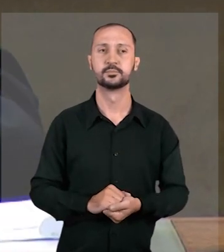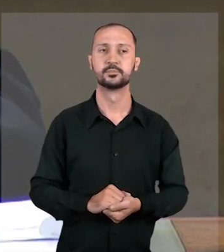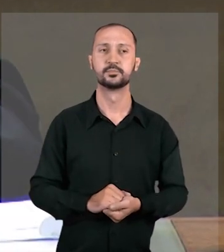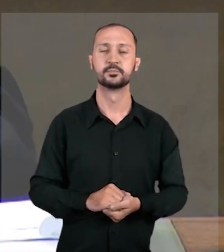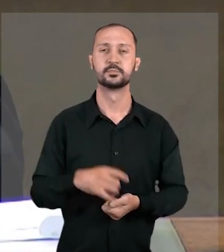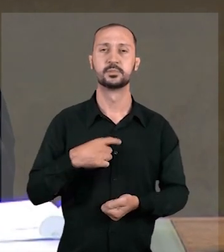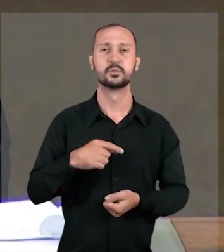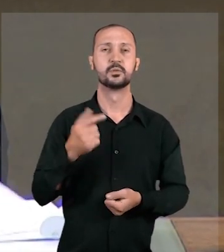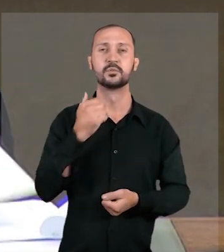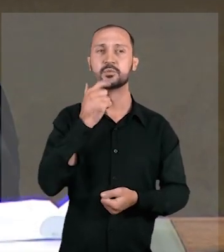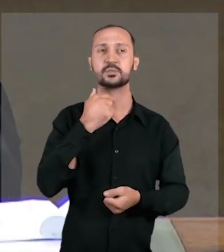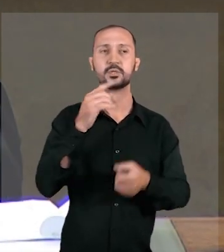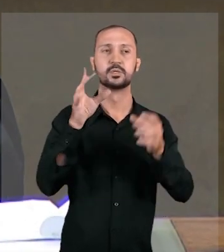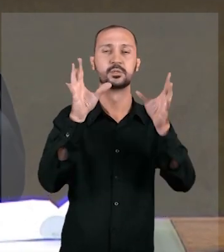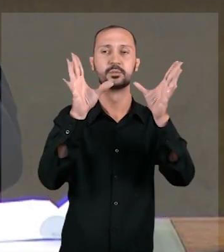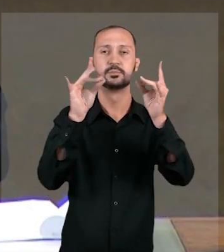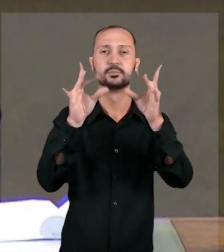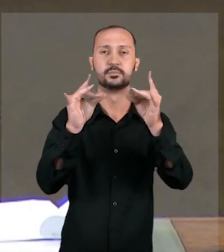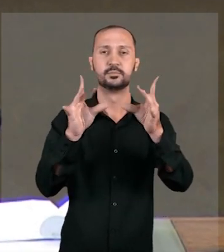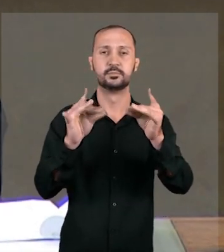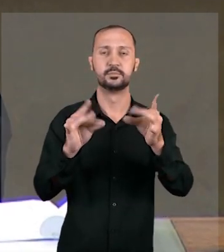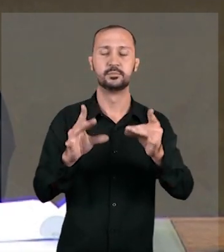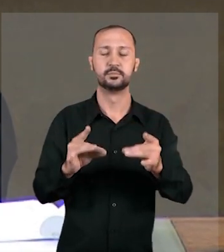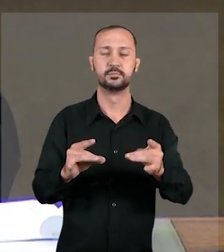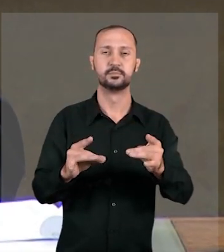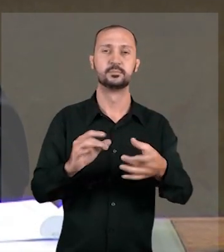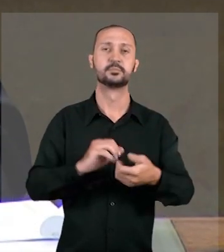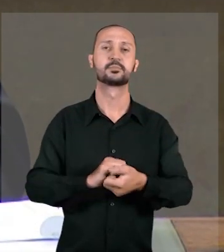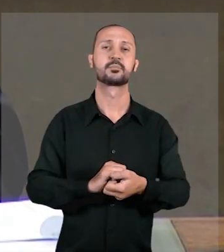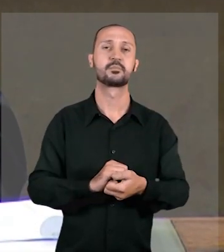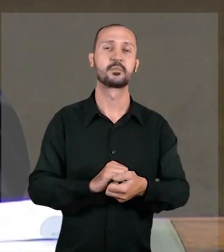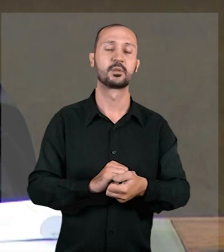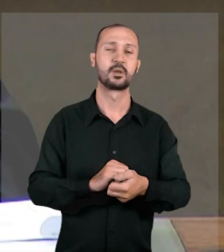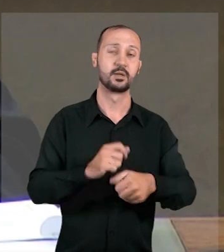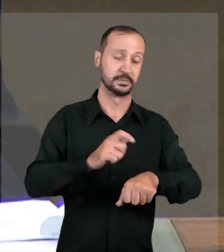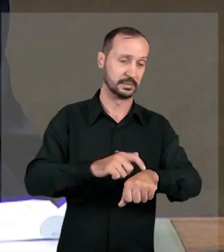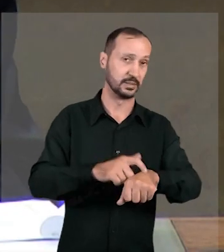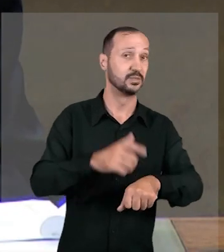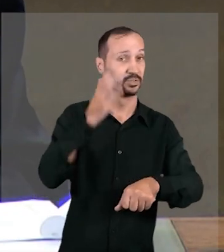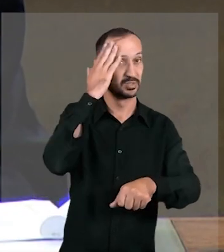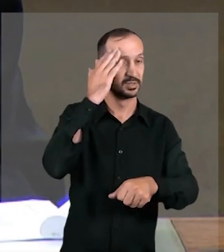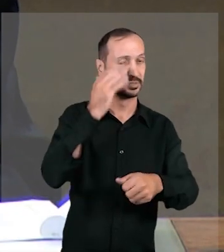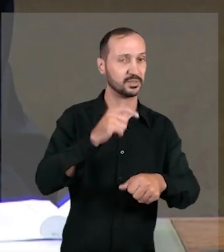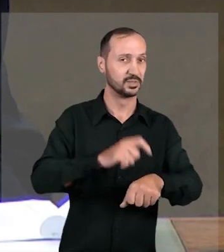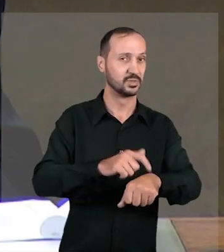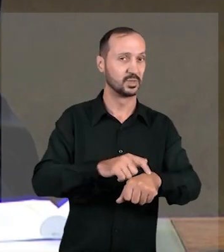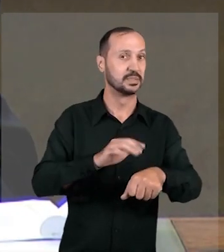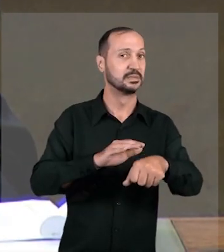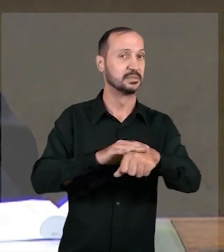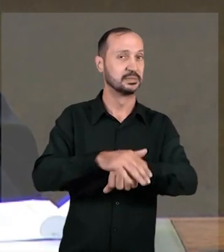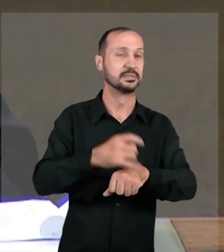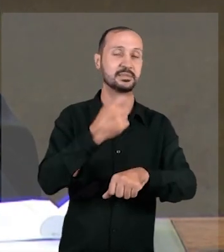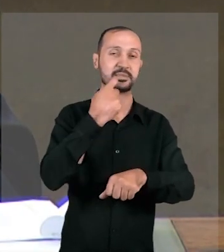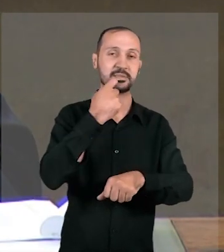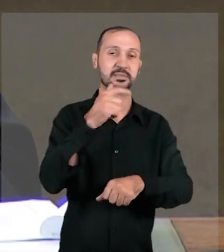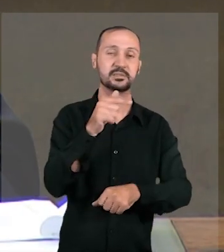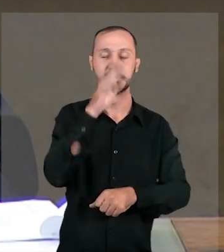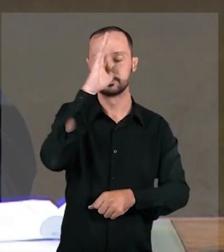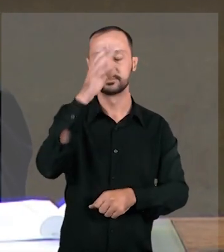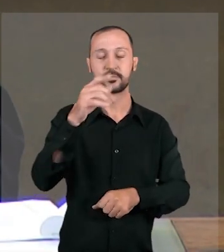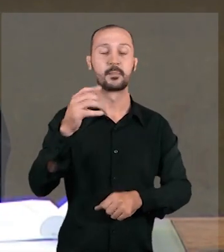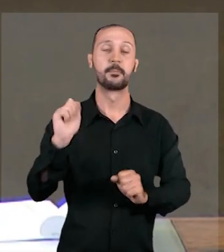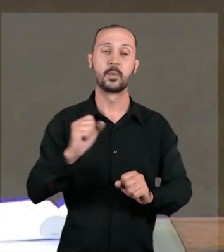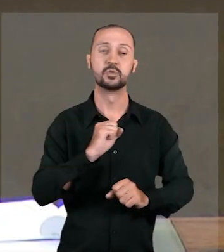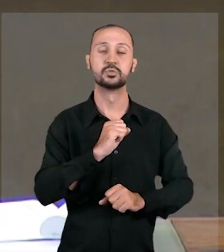Não vou detalhar mais o distrital misto uma hora dessa, porque é quase 19h de uma sexta-feira, posso matar alguém de